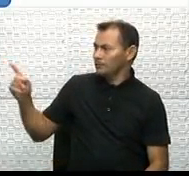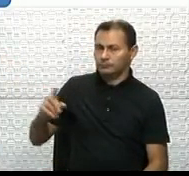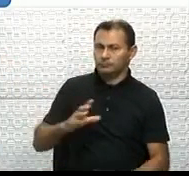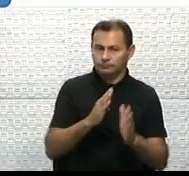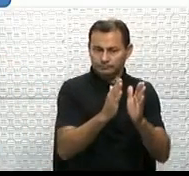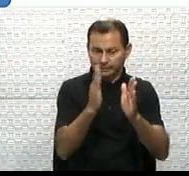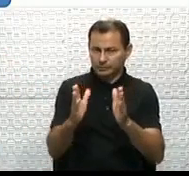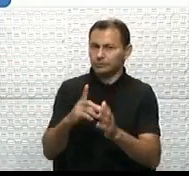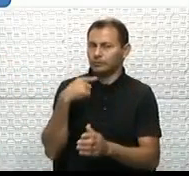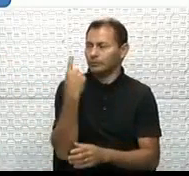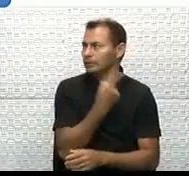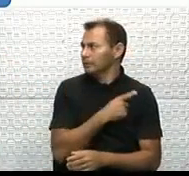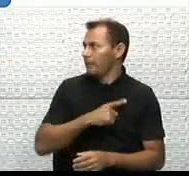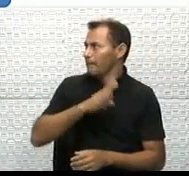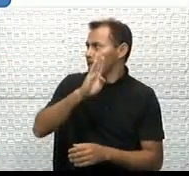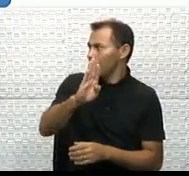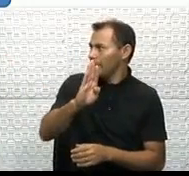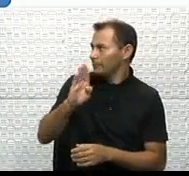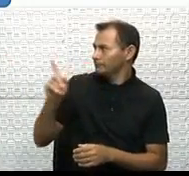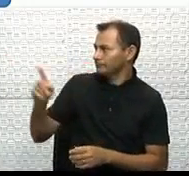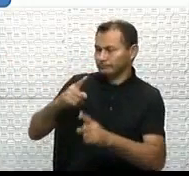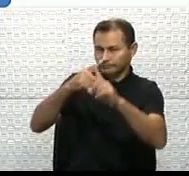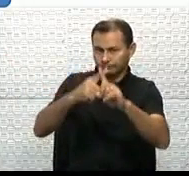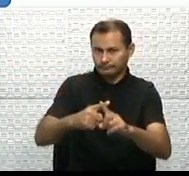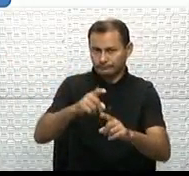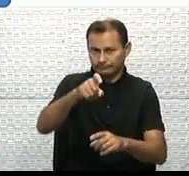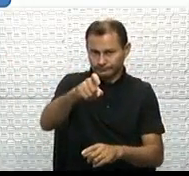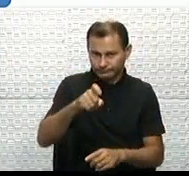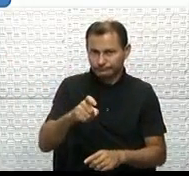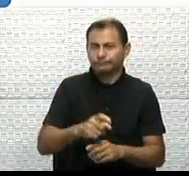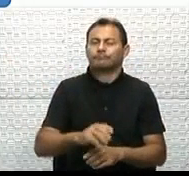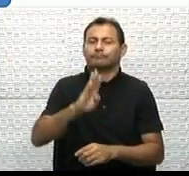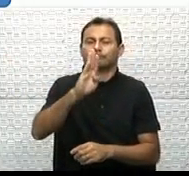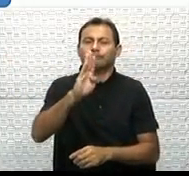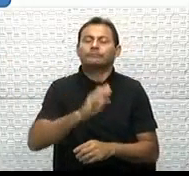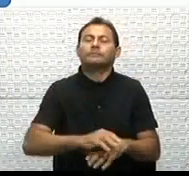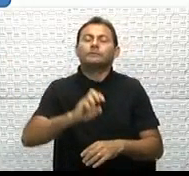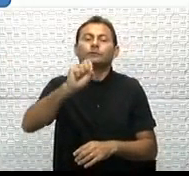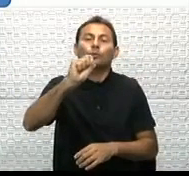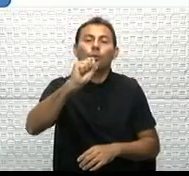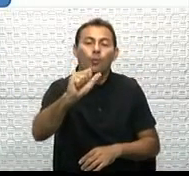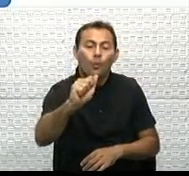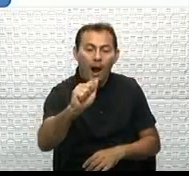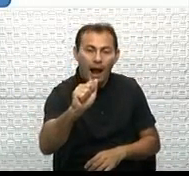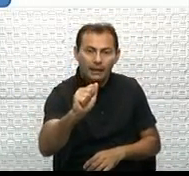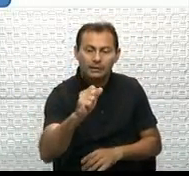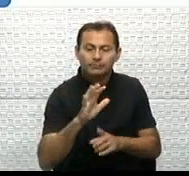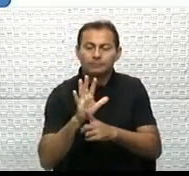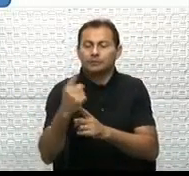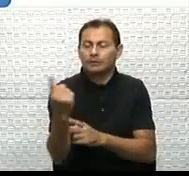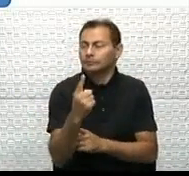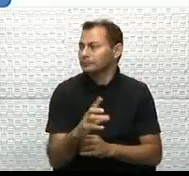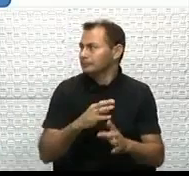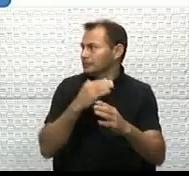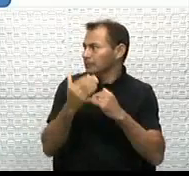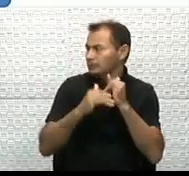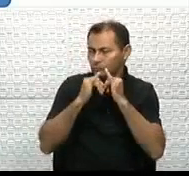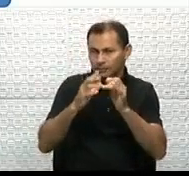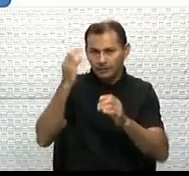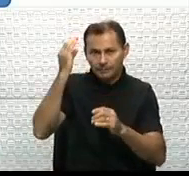nós temos que o B multiplica o x e que o A é o número que vai aparecer sozinho. Registrando todos os